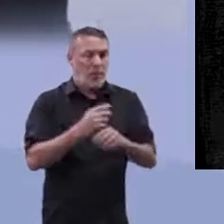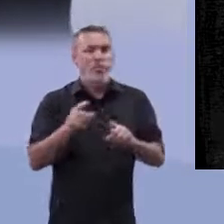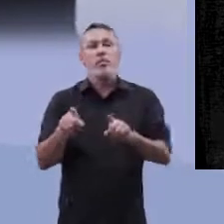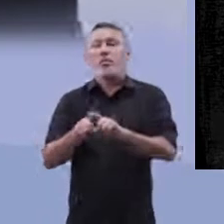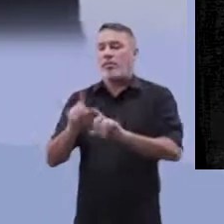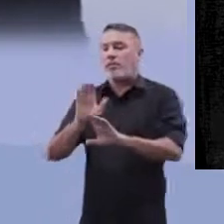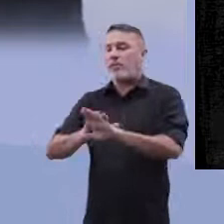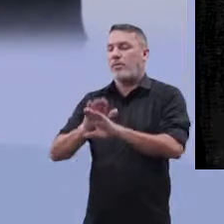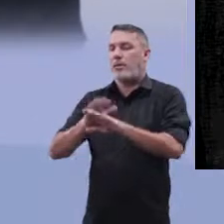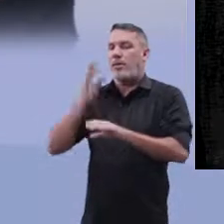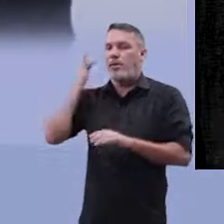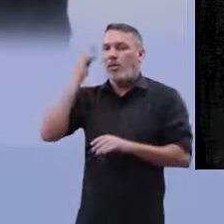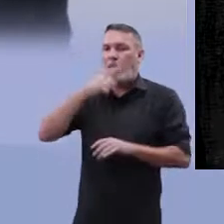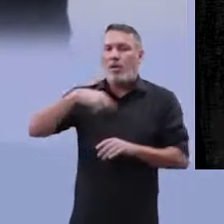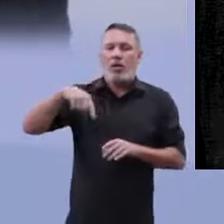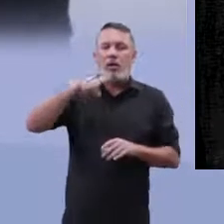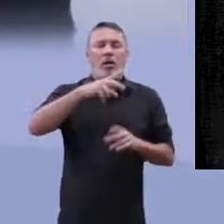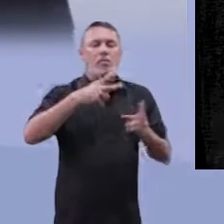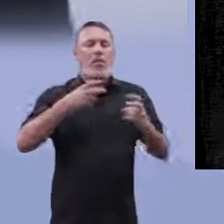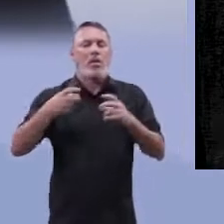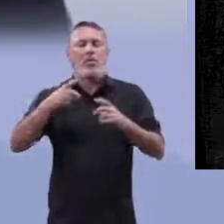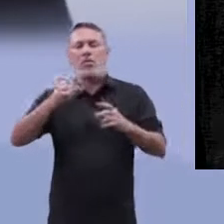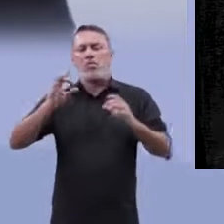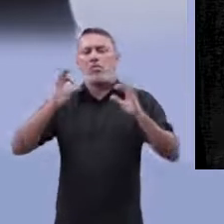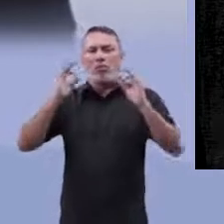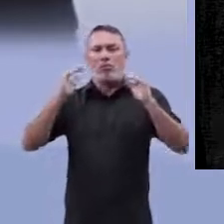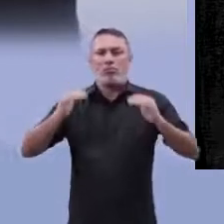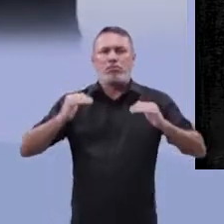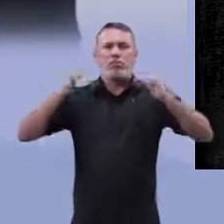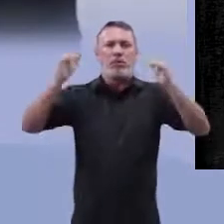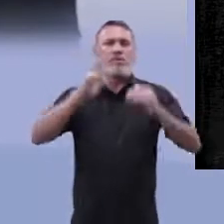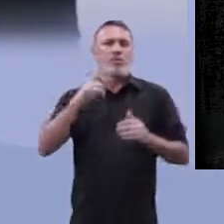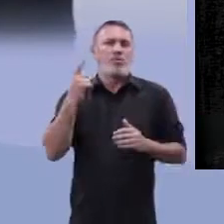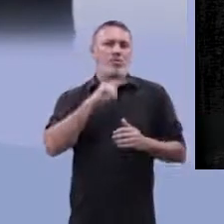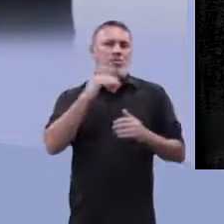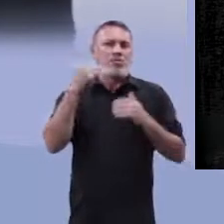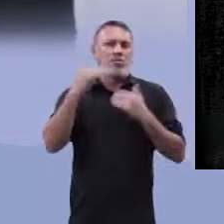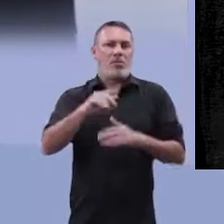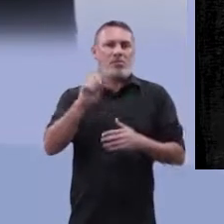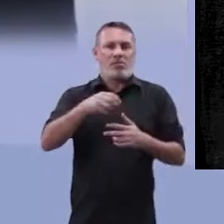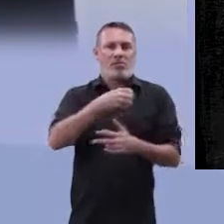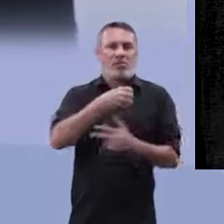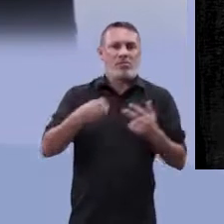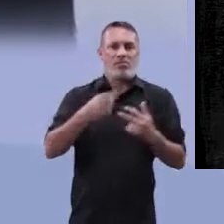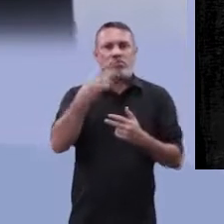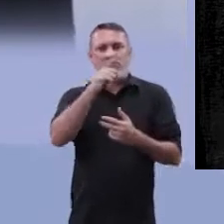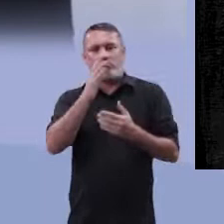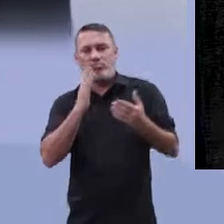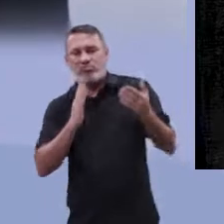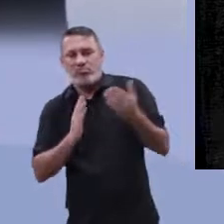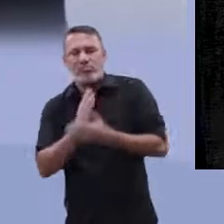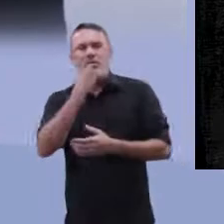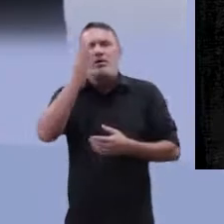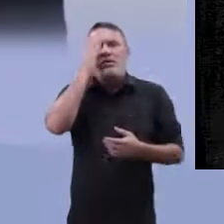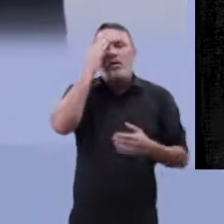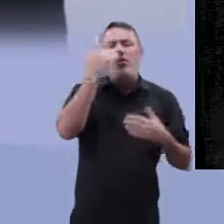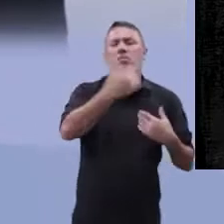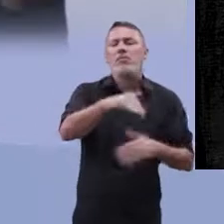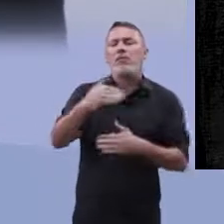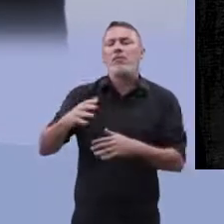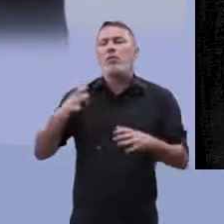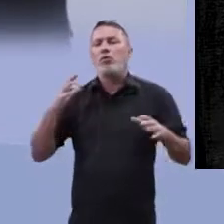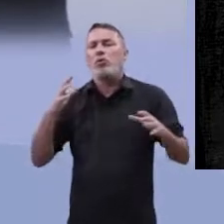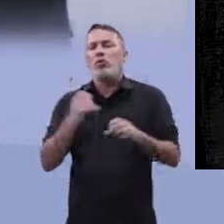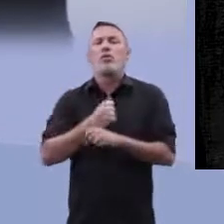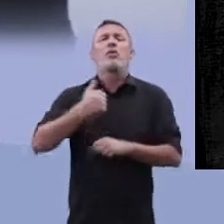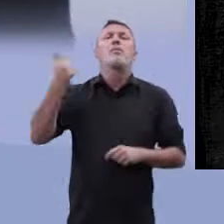teoria matemática que está por trás da questão para você detonar a questão no Enem e a sua